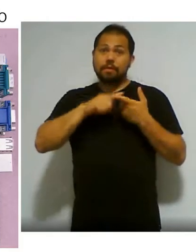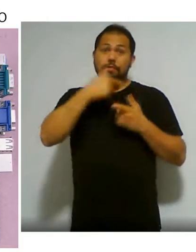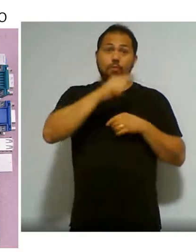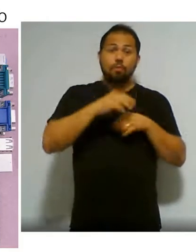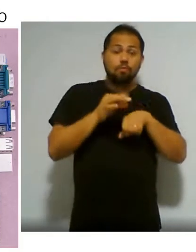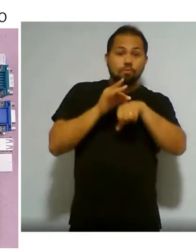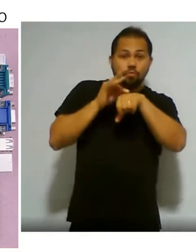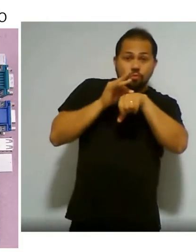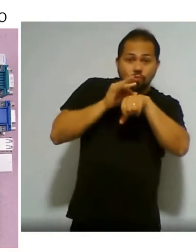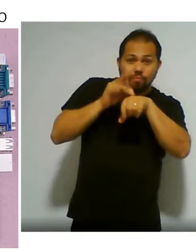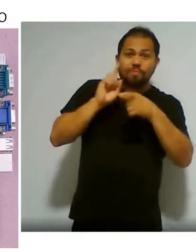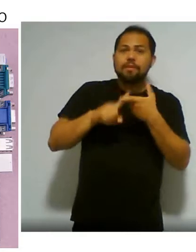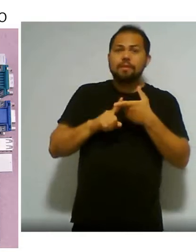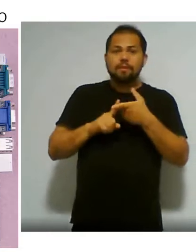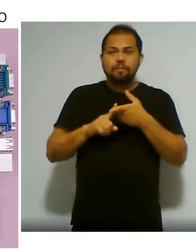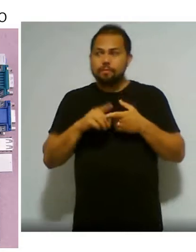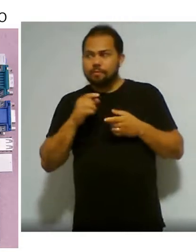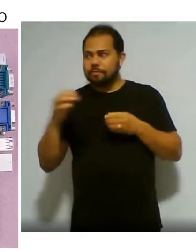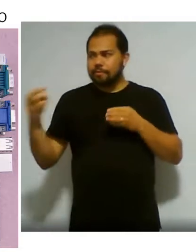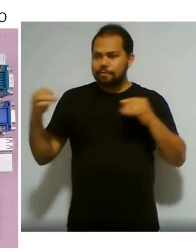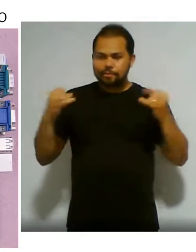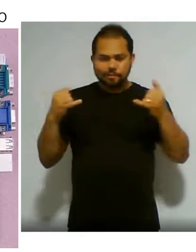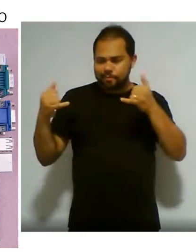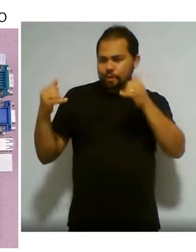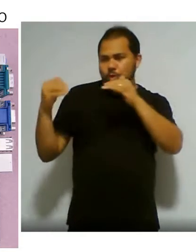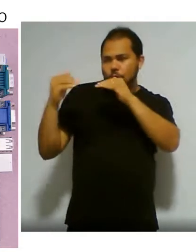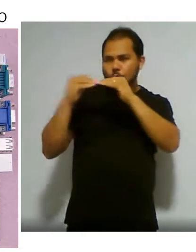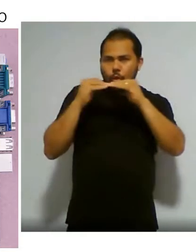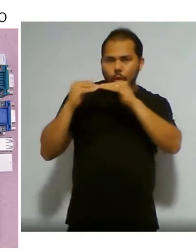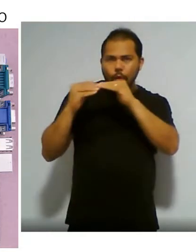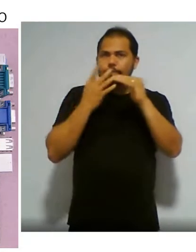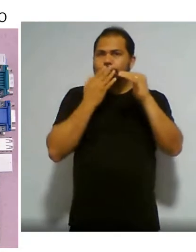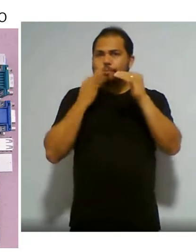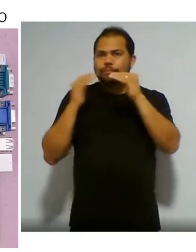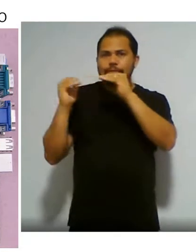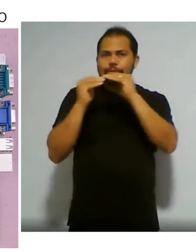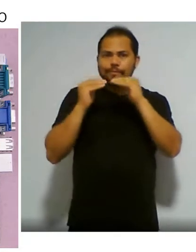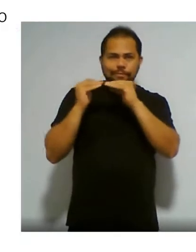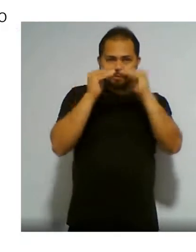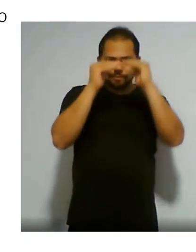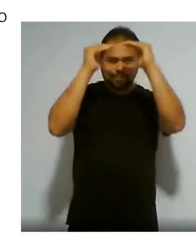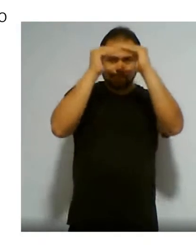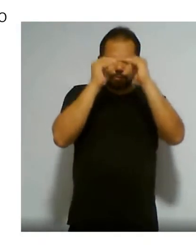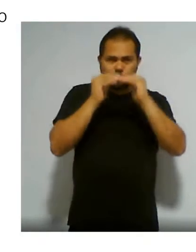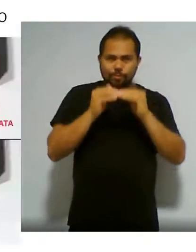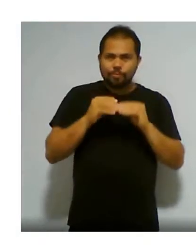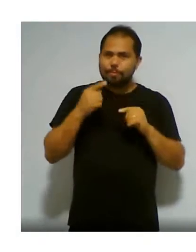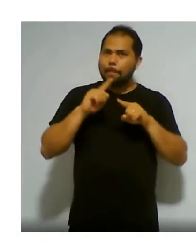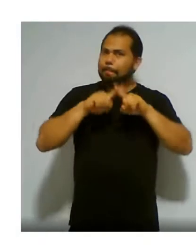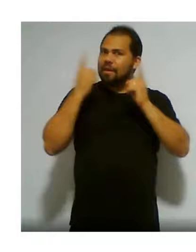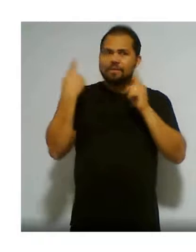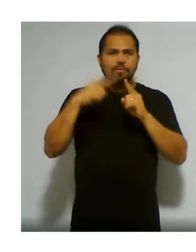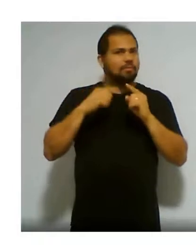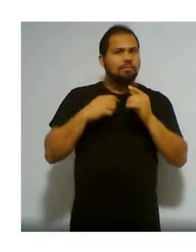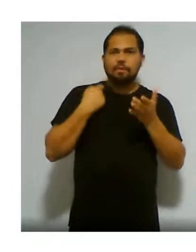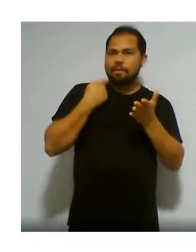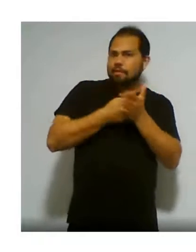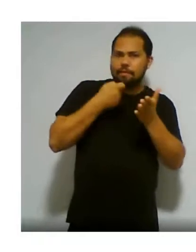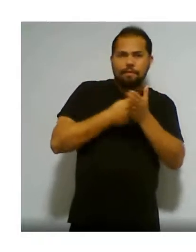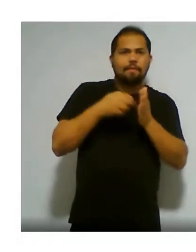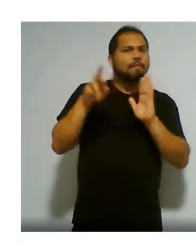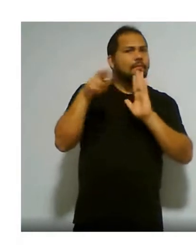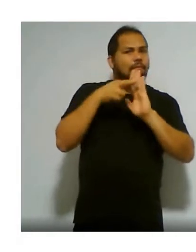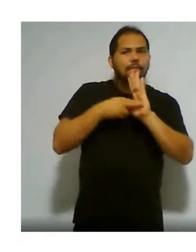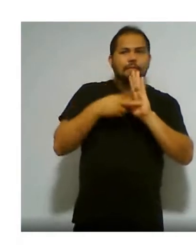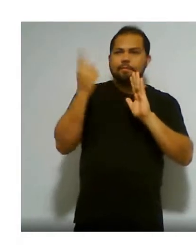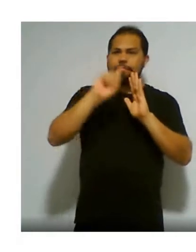onde está amarelo, onde está preto. Então já vinha separado por cor. Mas isso não necessariamente é a regra. A gente pode lidar com placas-mães, né?